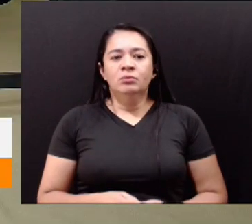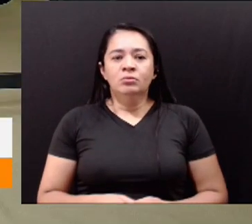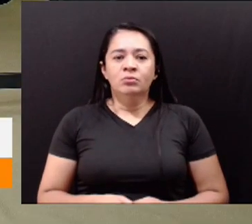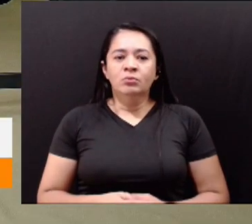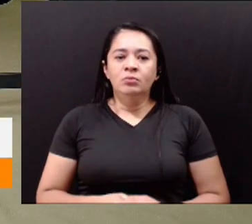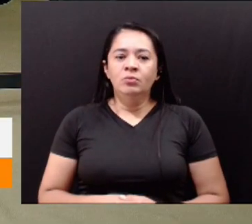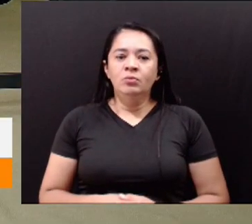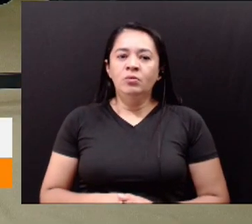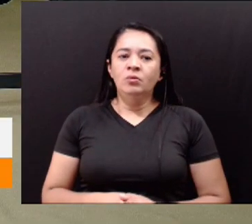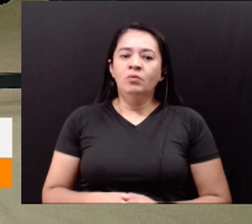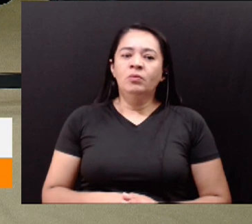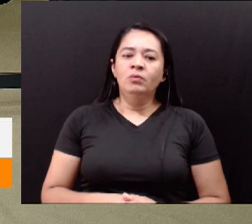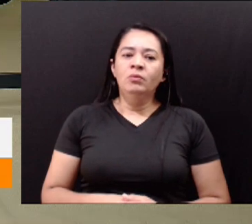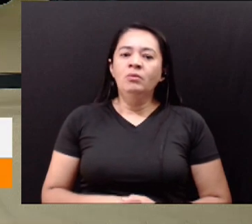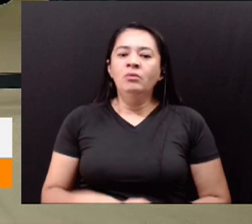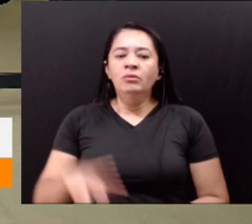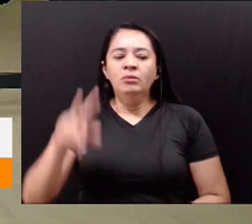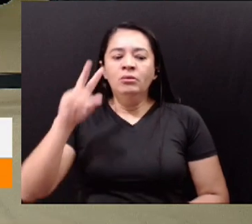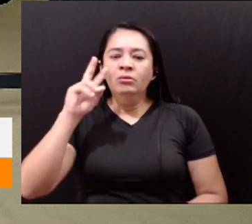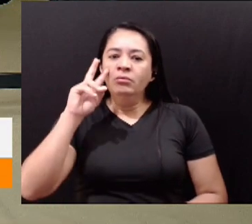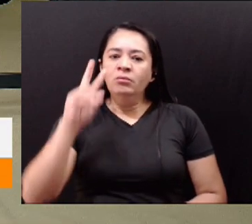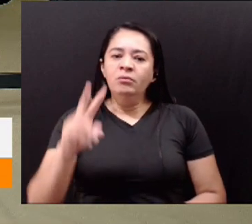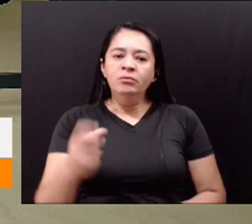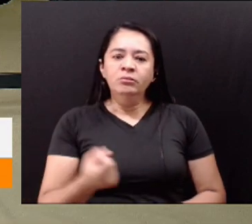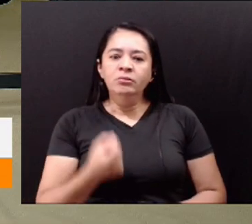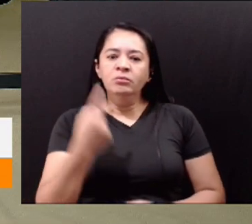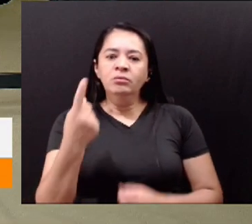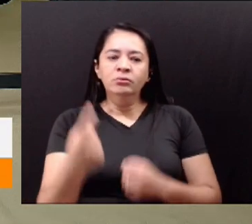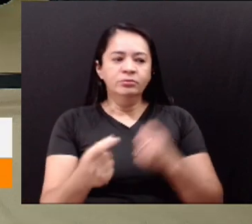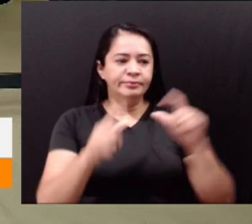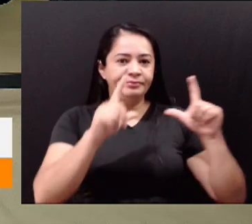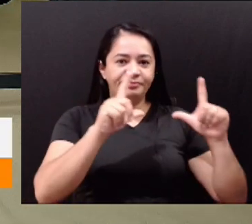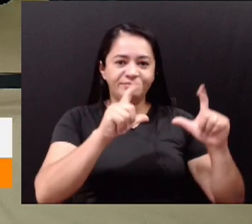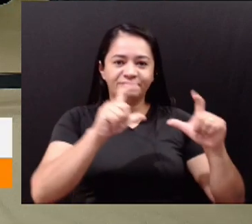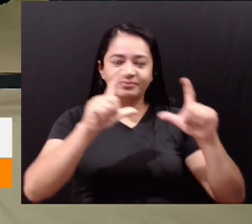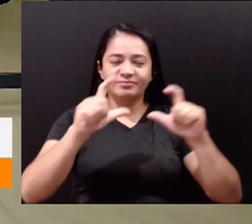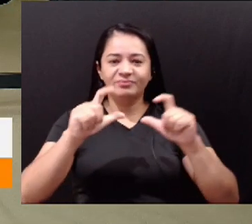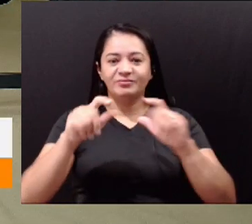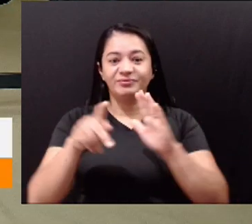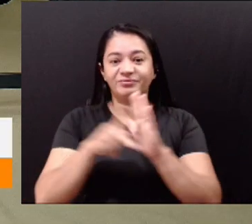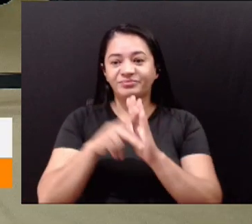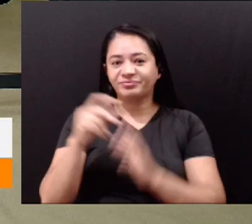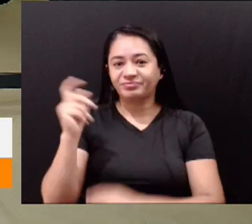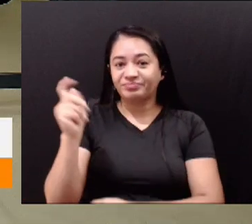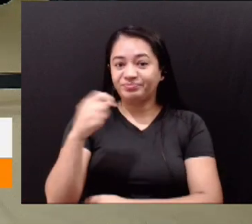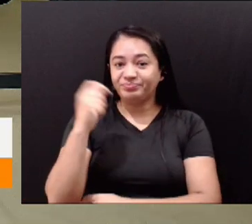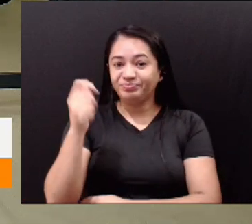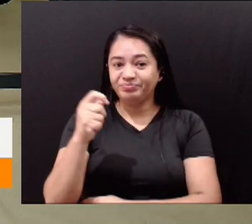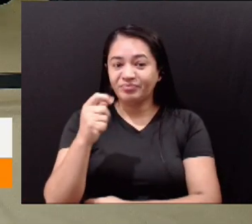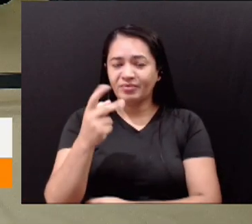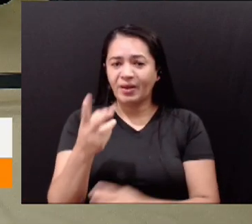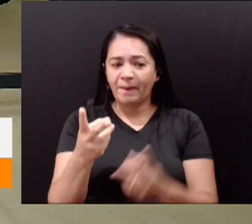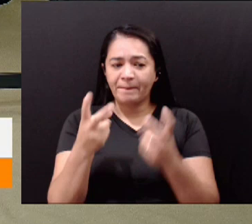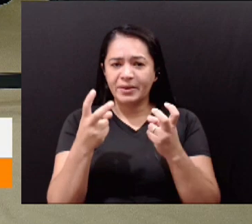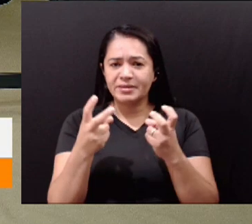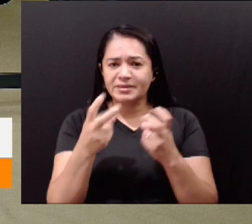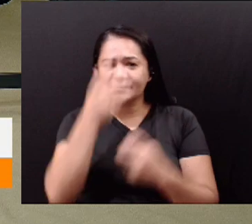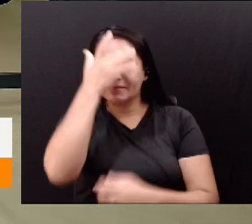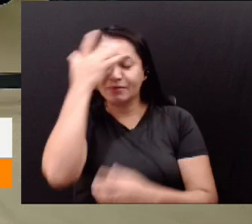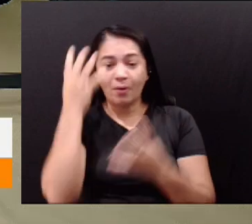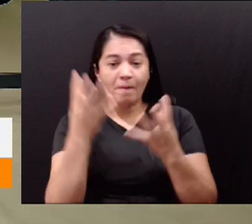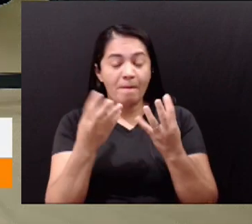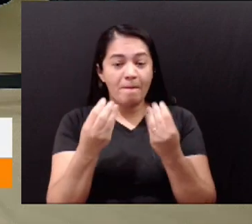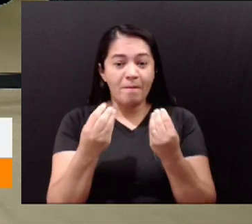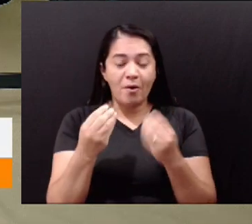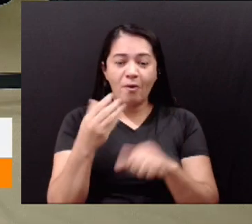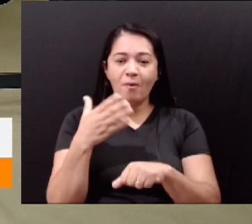vi algumas fotos da associação e percebi a participação de muita gente. Eu gostaria que você falasse para a gente como